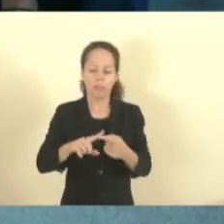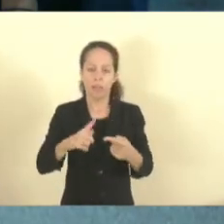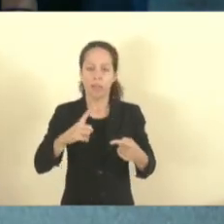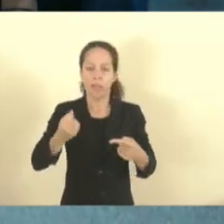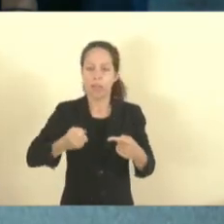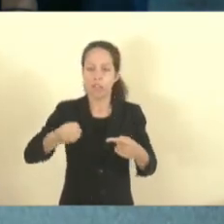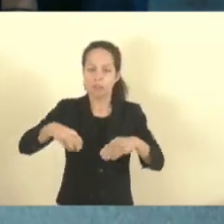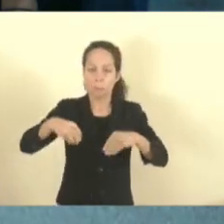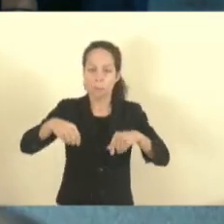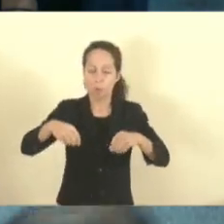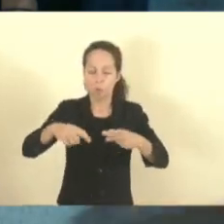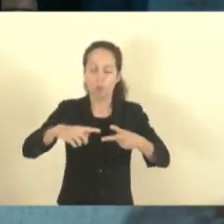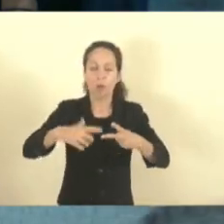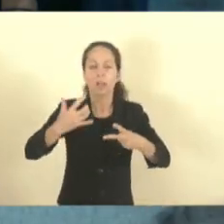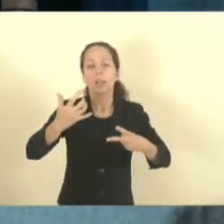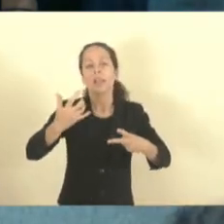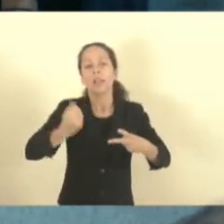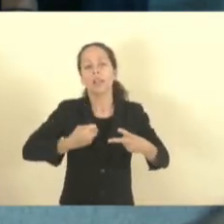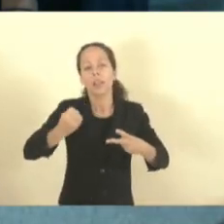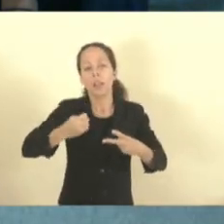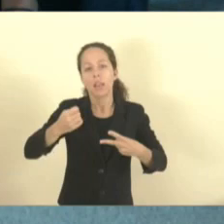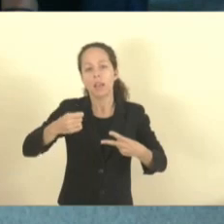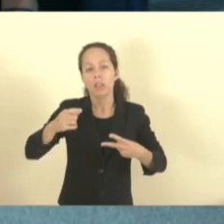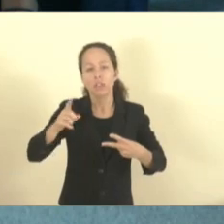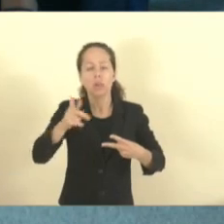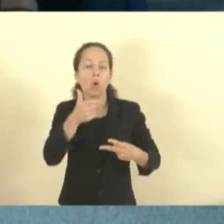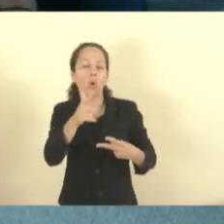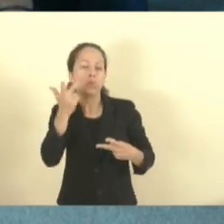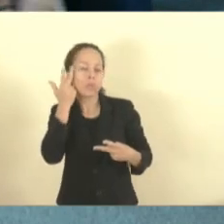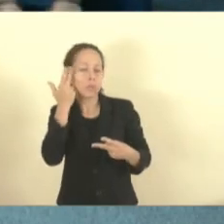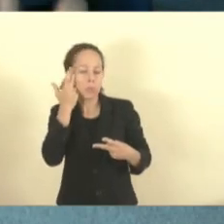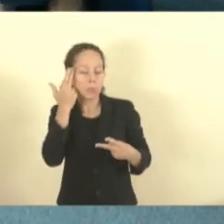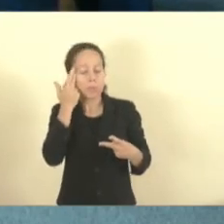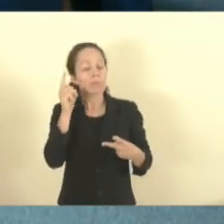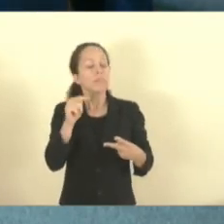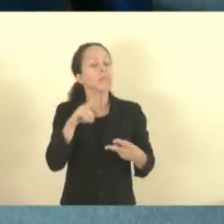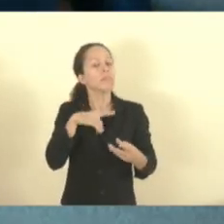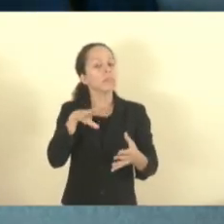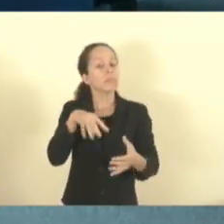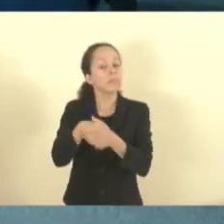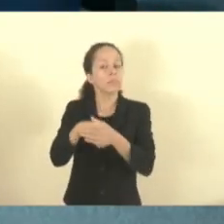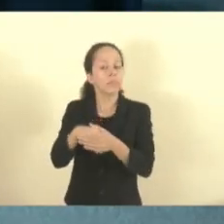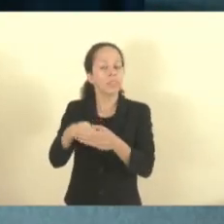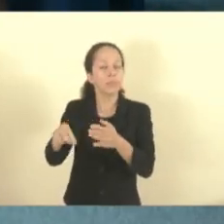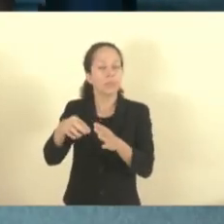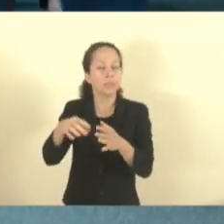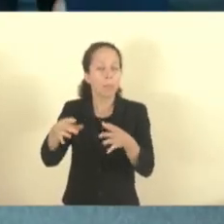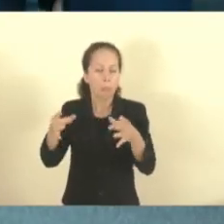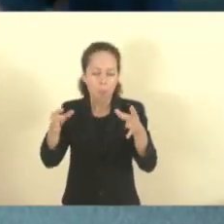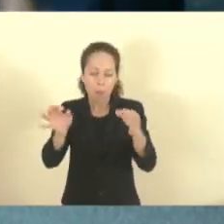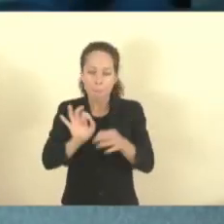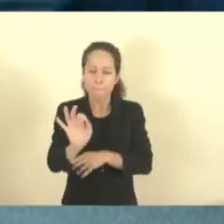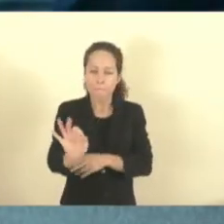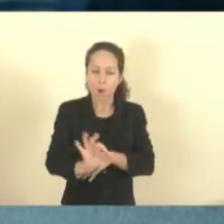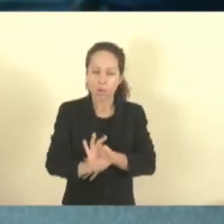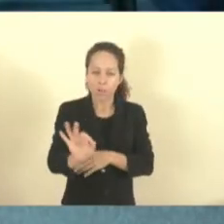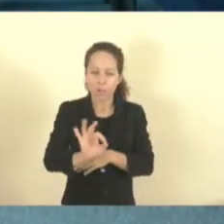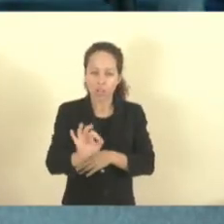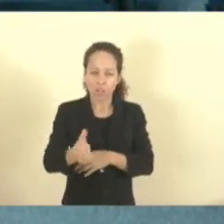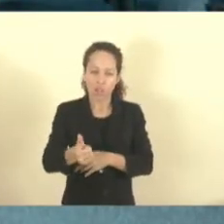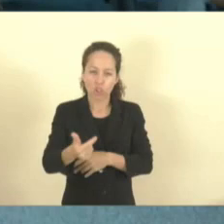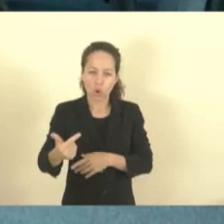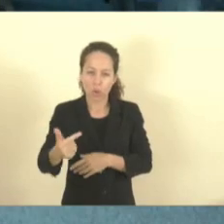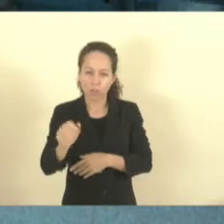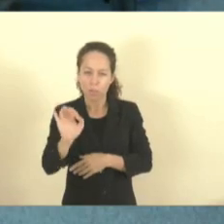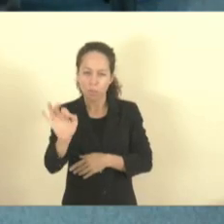longa-vida, em recipiente de conteúdo igual ou inferior a 2 litros produzidos, nós estamos retirando daqui a alíquota de